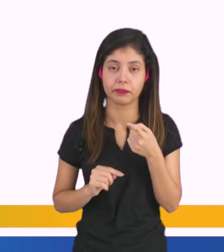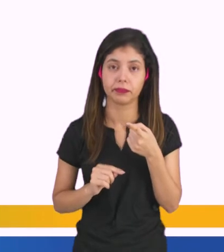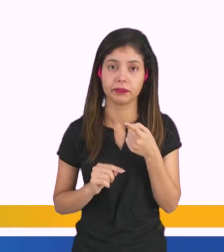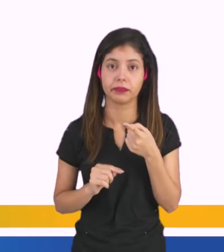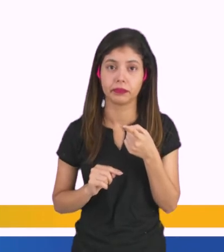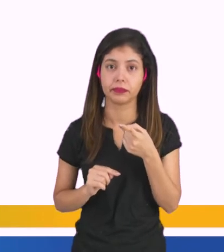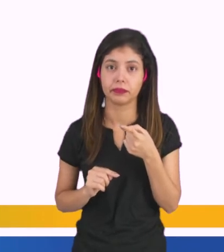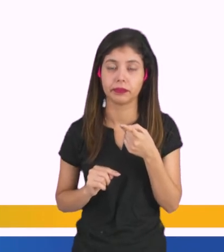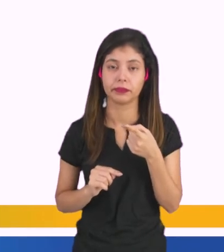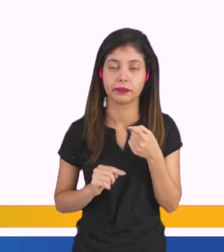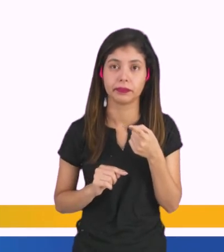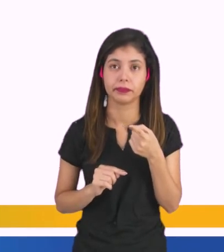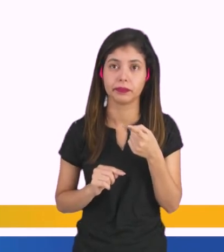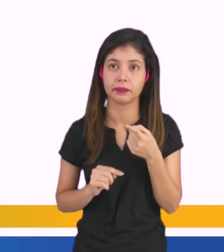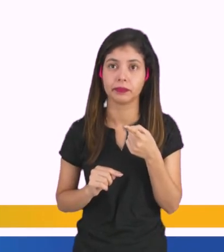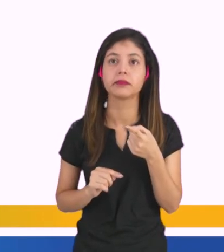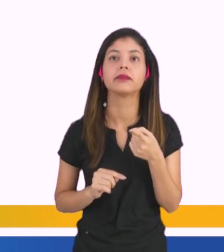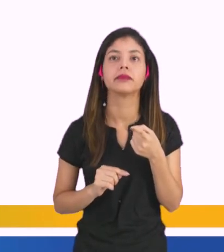ou no